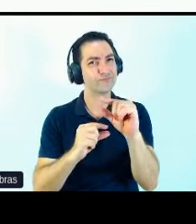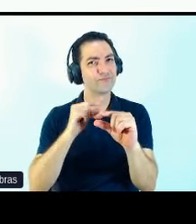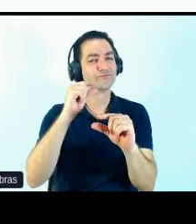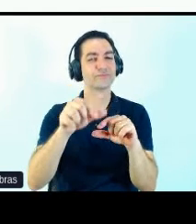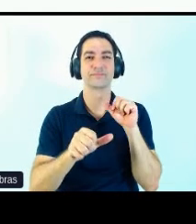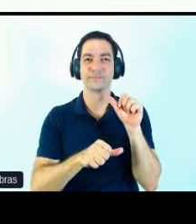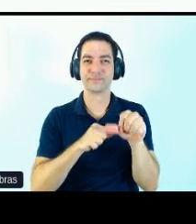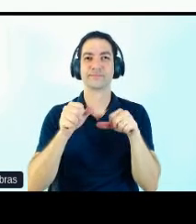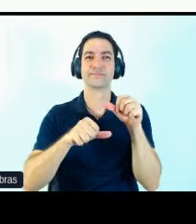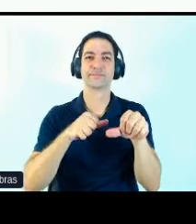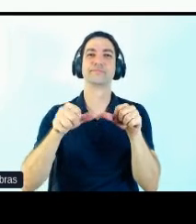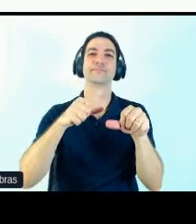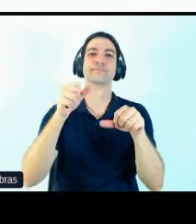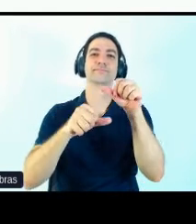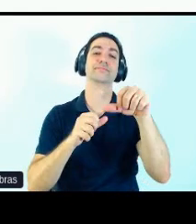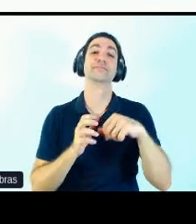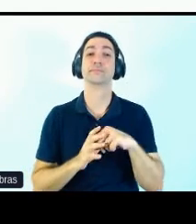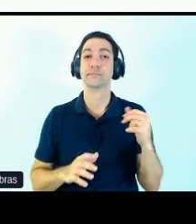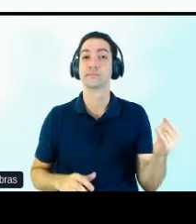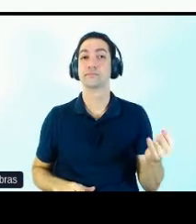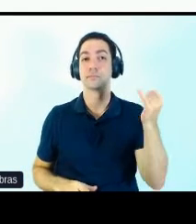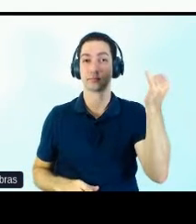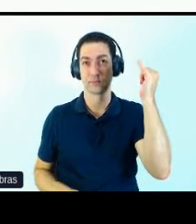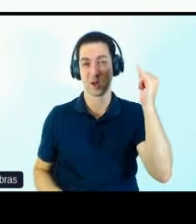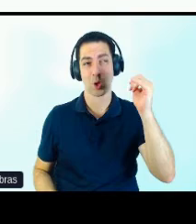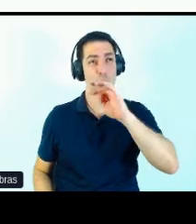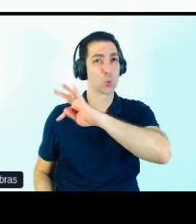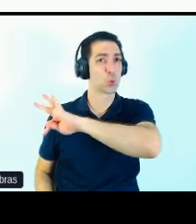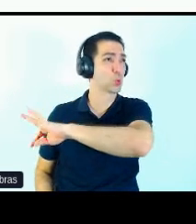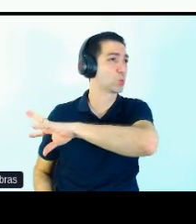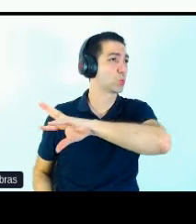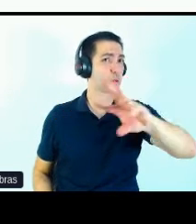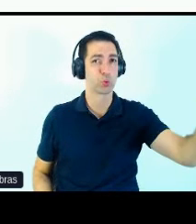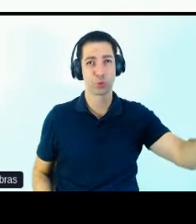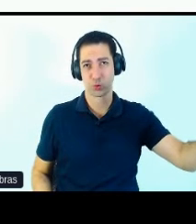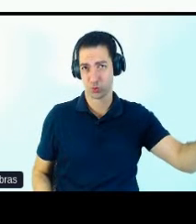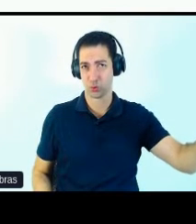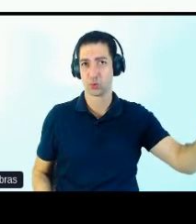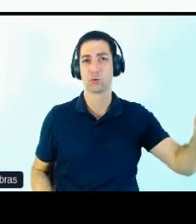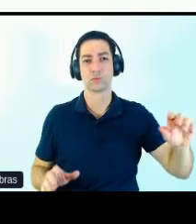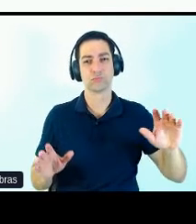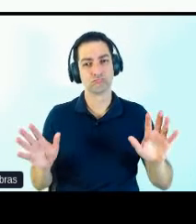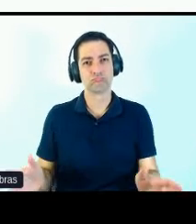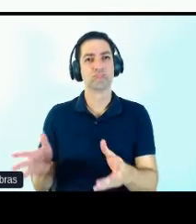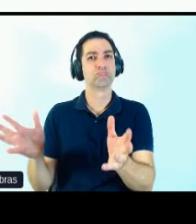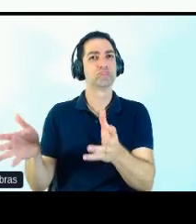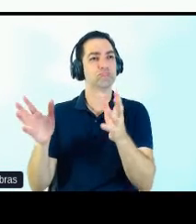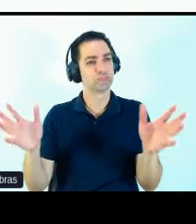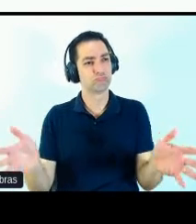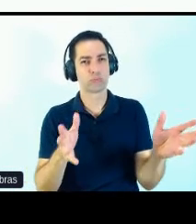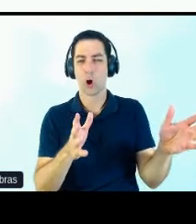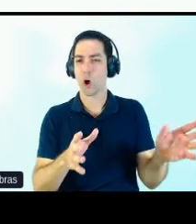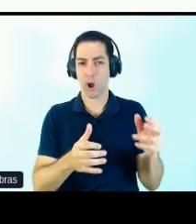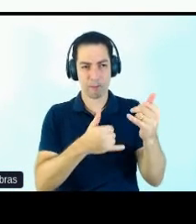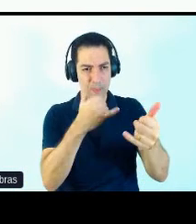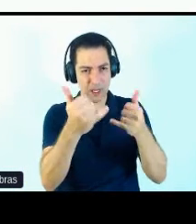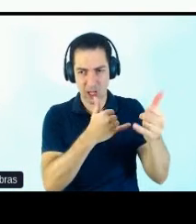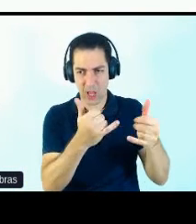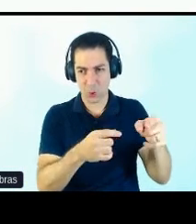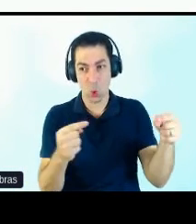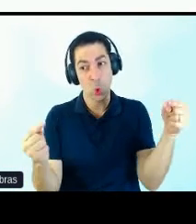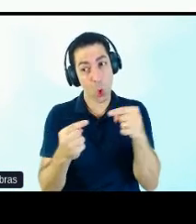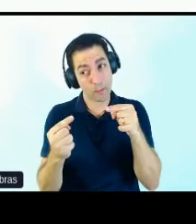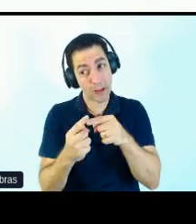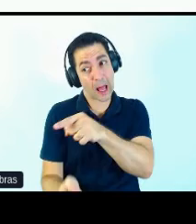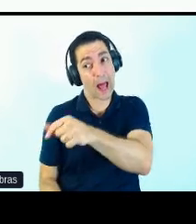todo mundo incentive as crianças a brincarem com o que elas quiserem, que elas sejam quem elas quiserem. Assim a